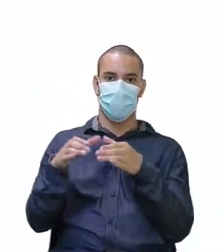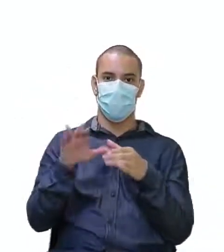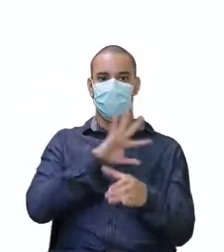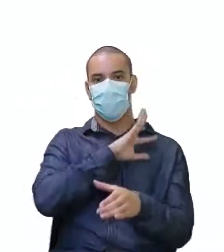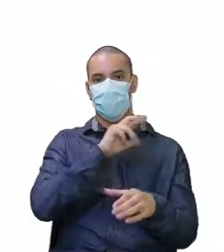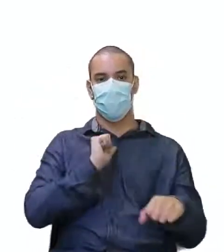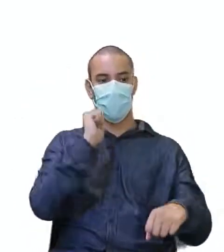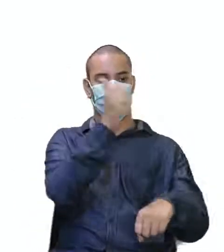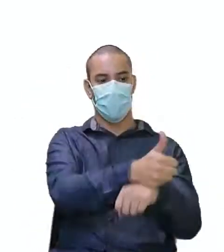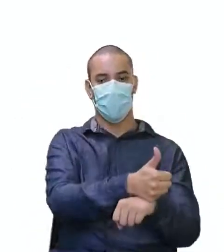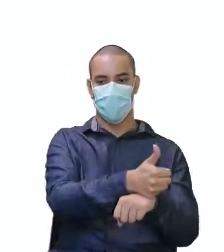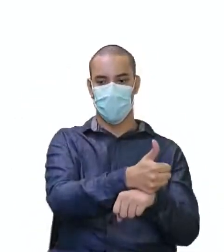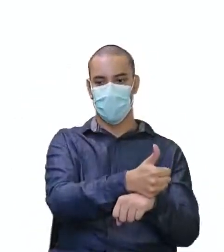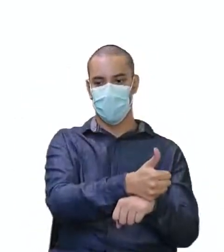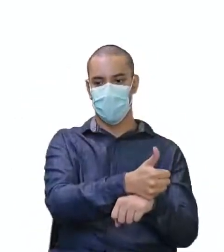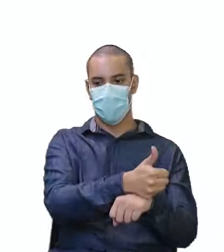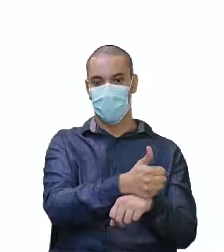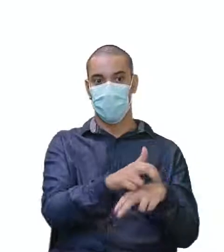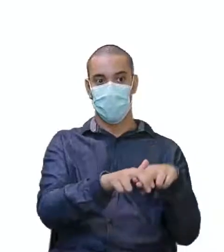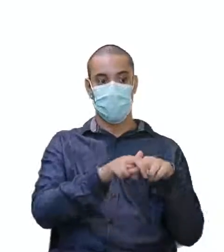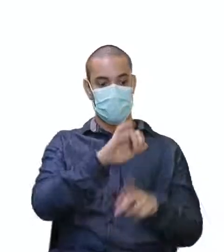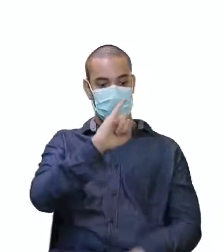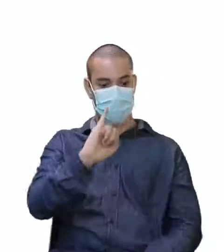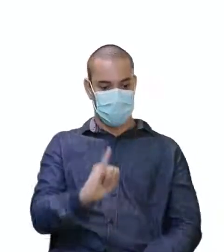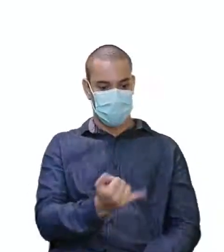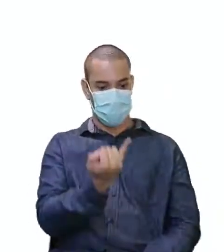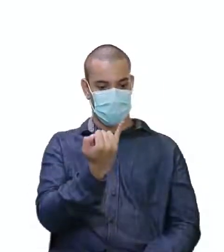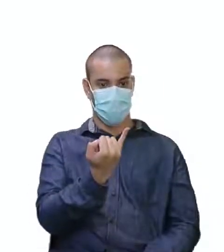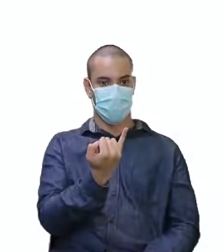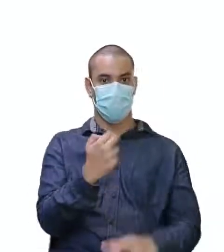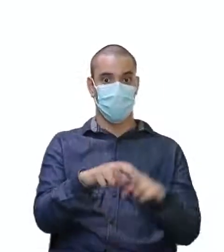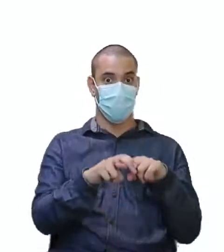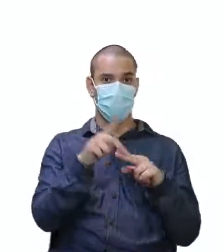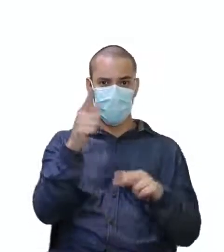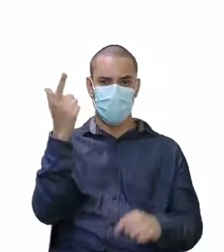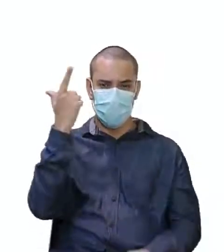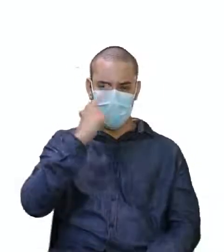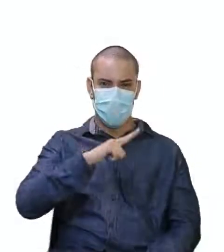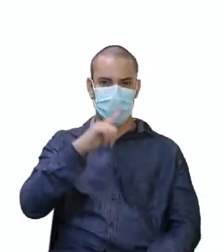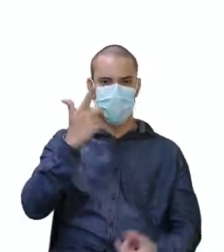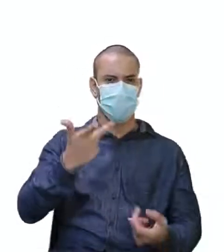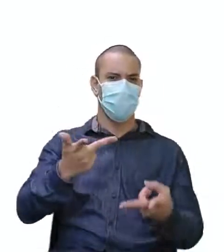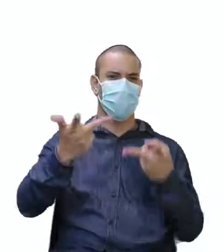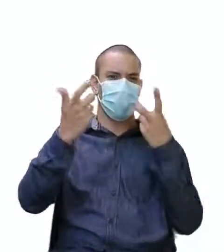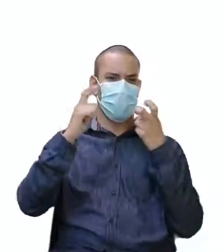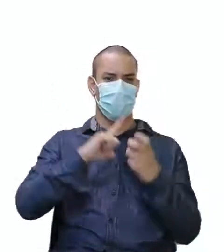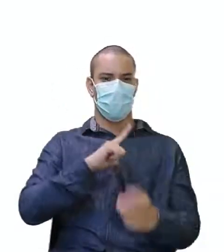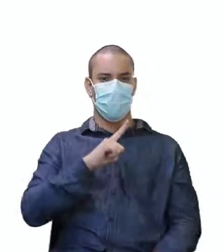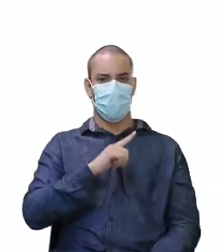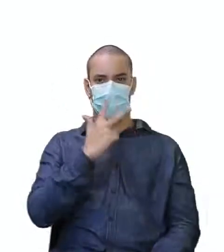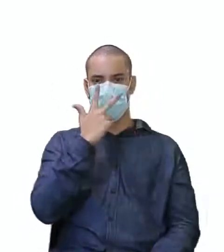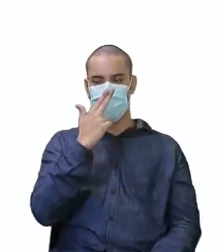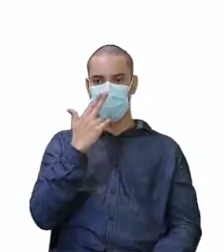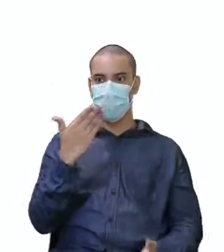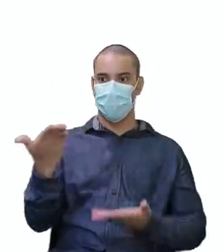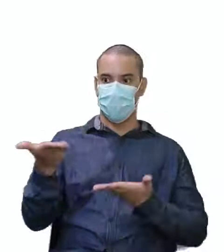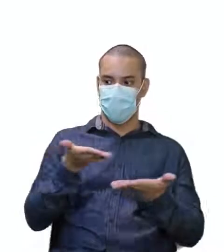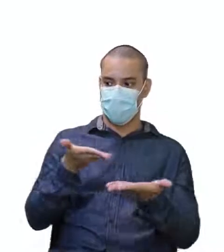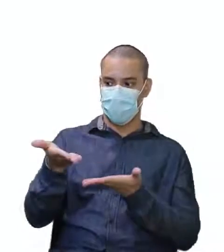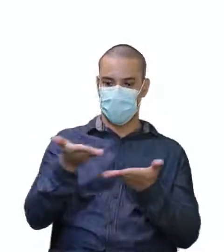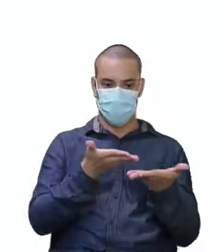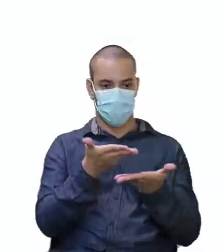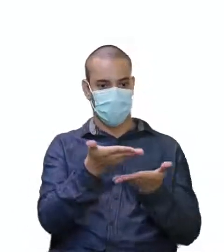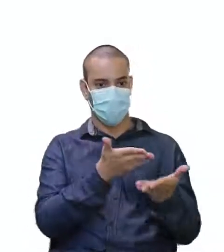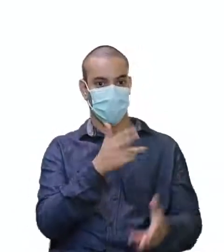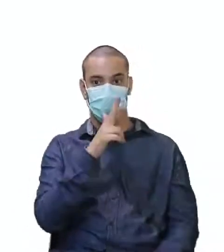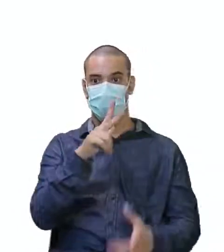aparecem para se aproveitar de alguma forma. Então, vocês conseguem perceber que existe uma dinâmica no nicho ecológico.